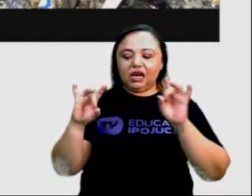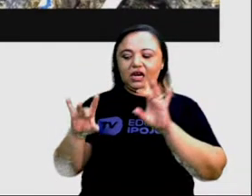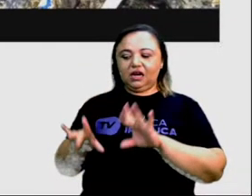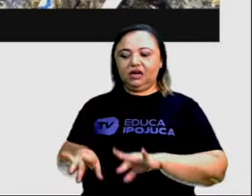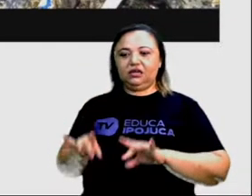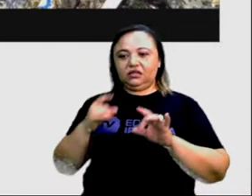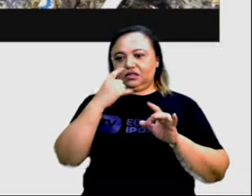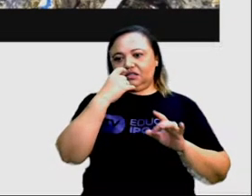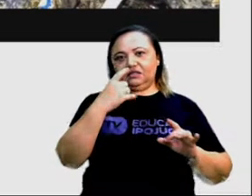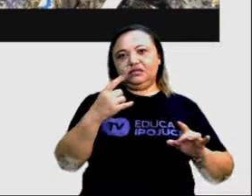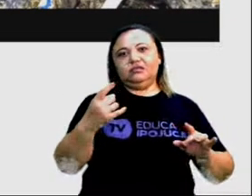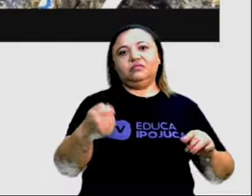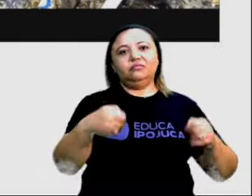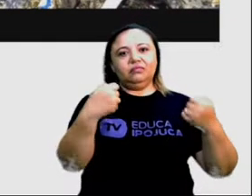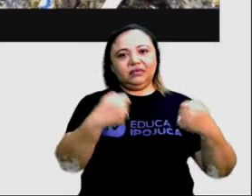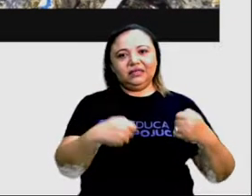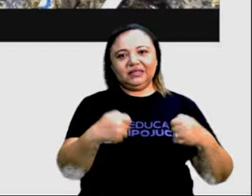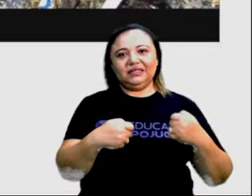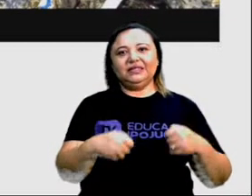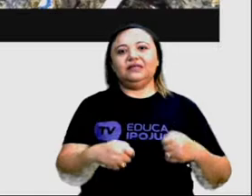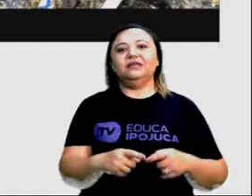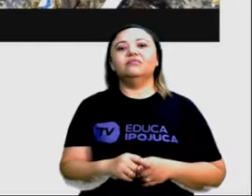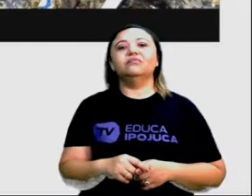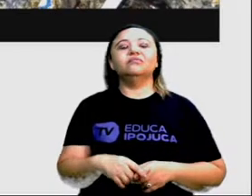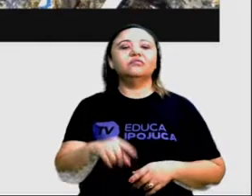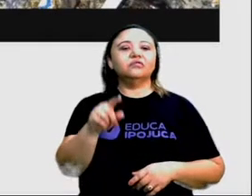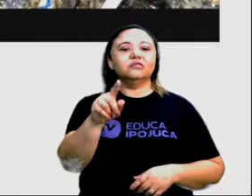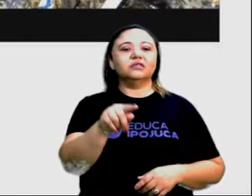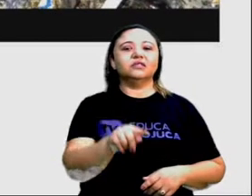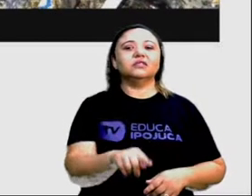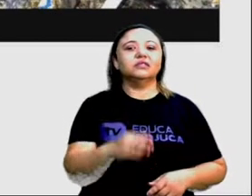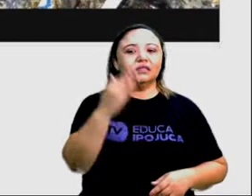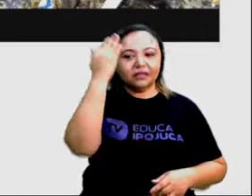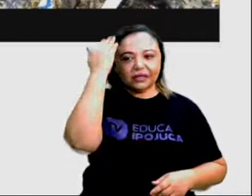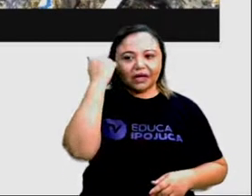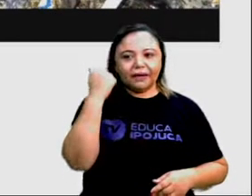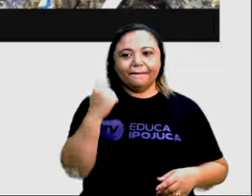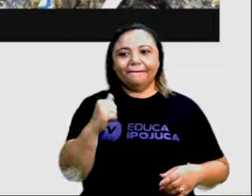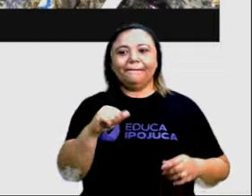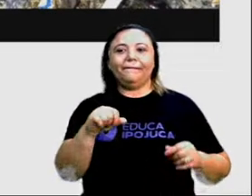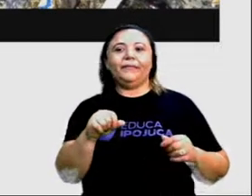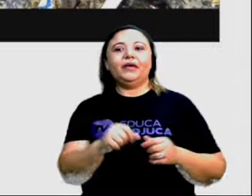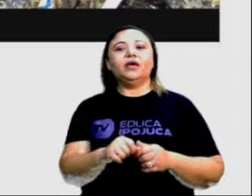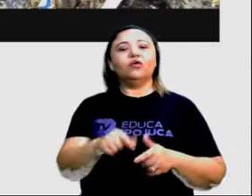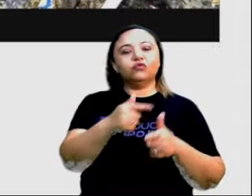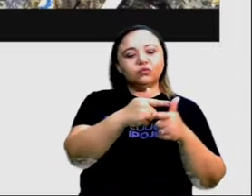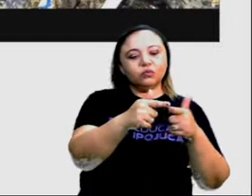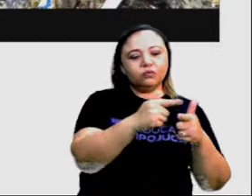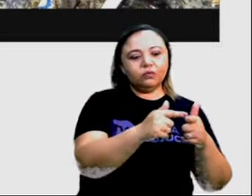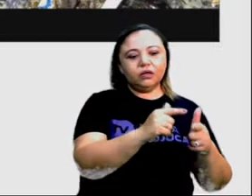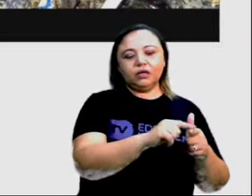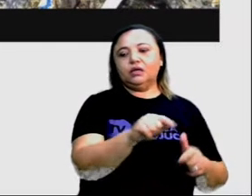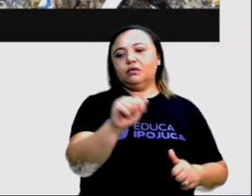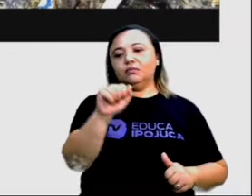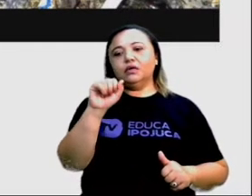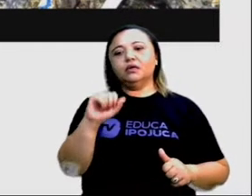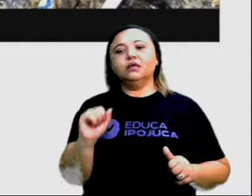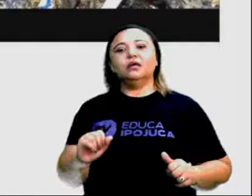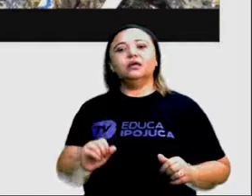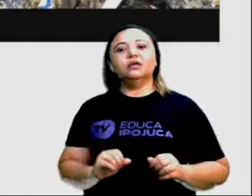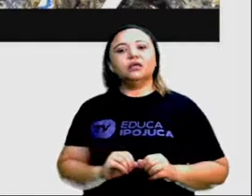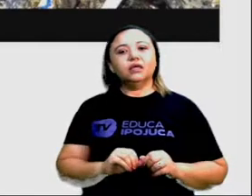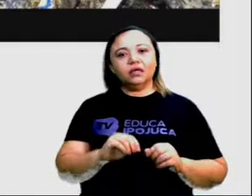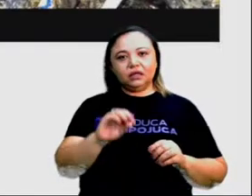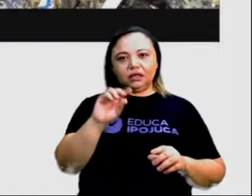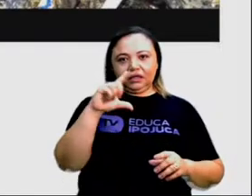os processos de fabricação dos produtos que a gente compra e saber os impactos que eles causam ao longo de toda a